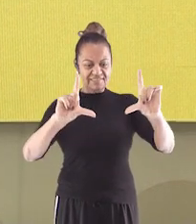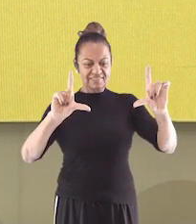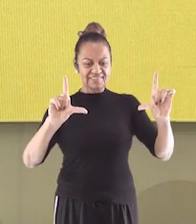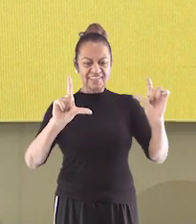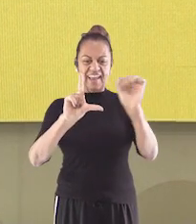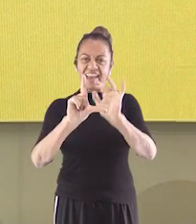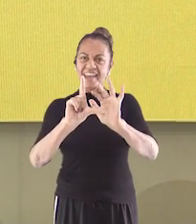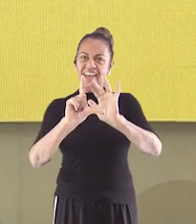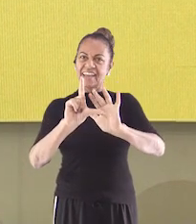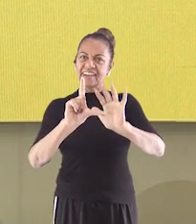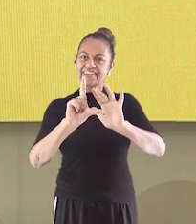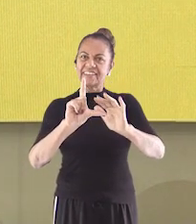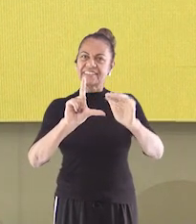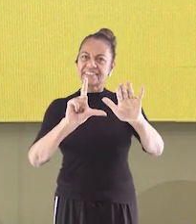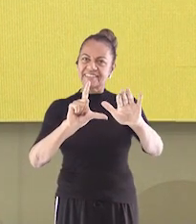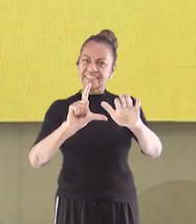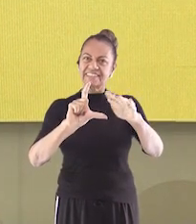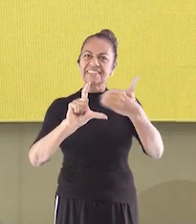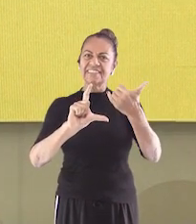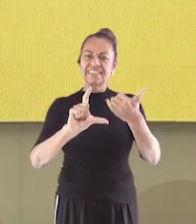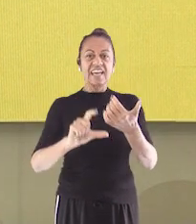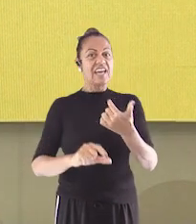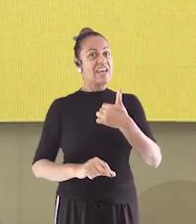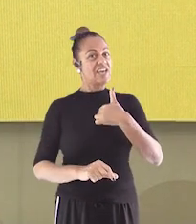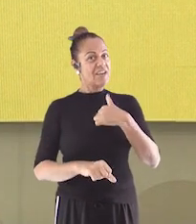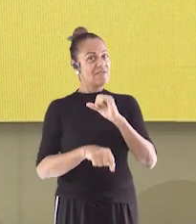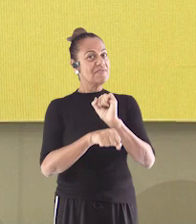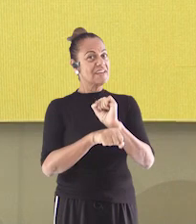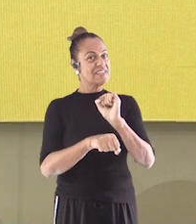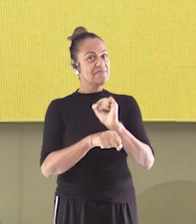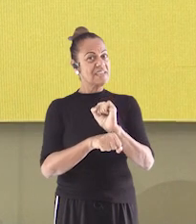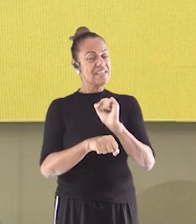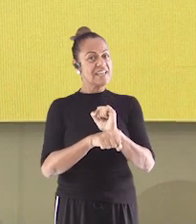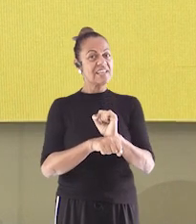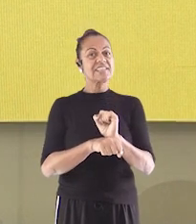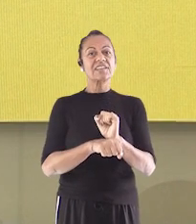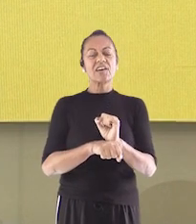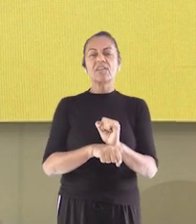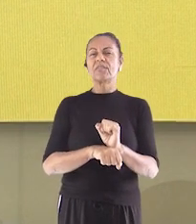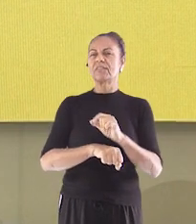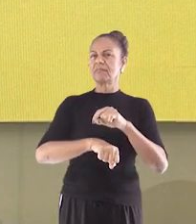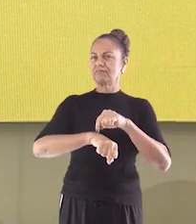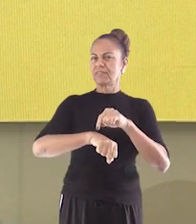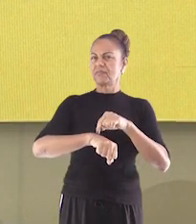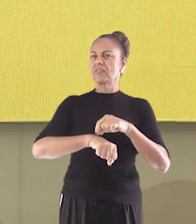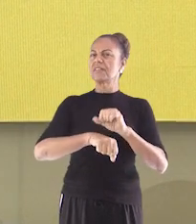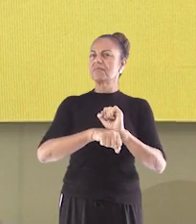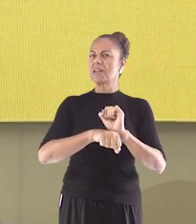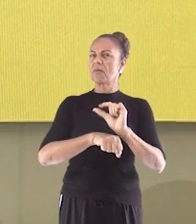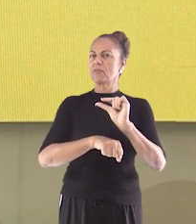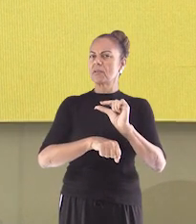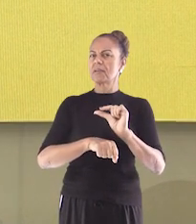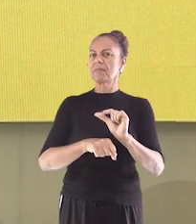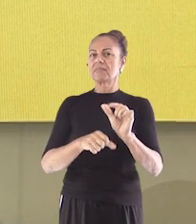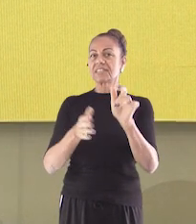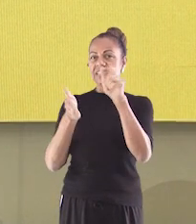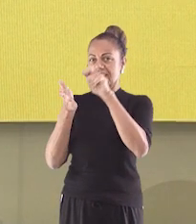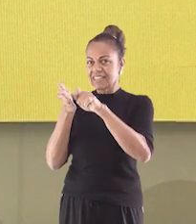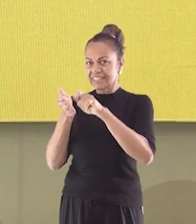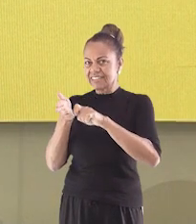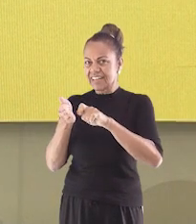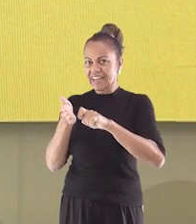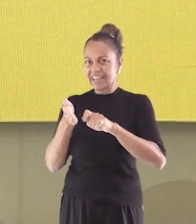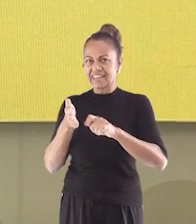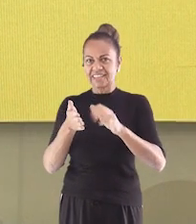poema para nós aqui do Dever em Casa, através desse QR Code que aparece aqui na tela. Vou ficar esperando, hein? E vou dar